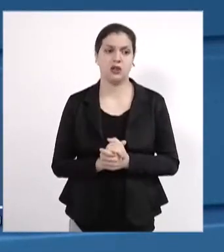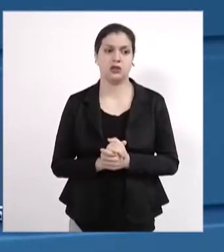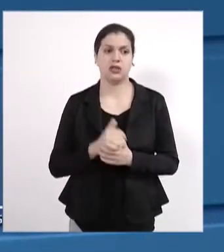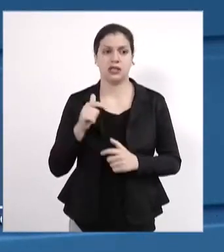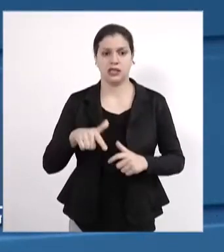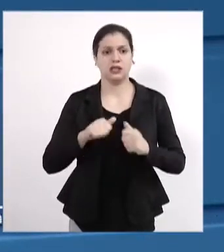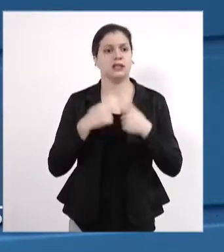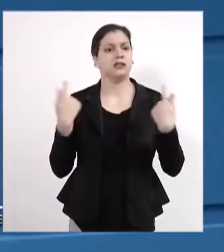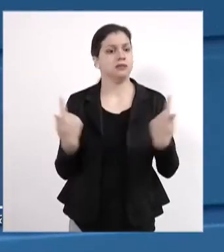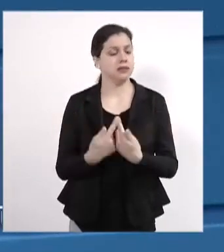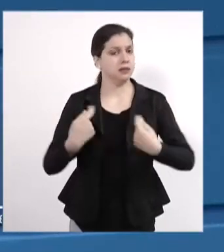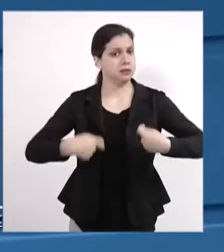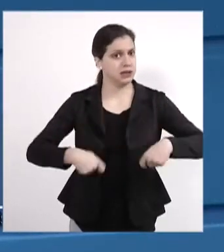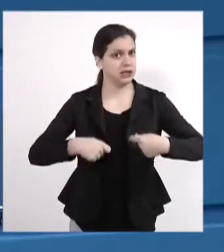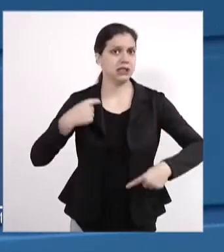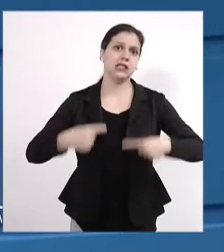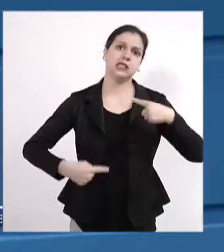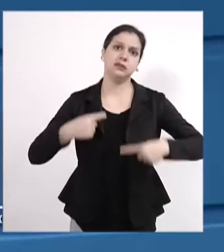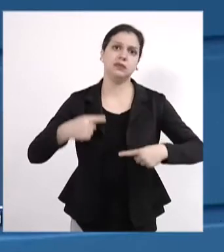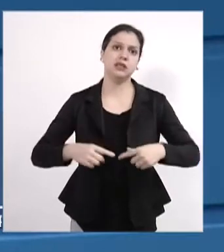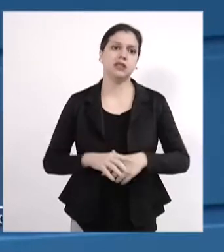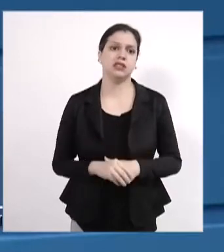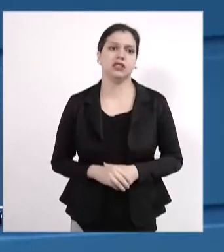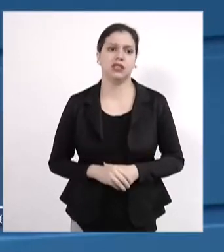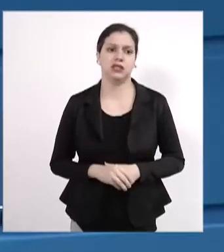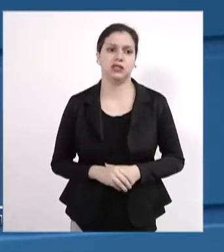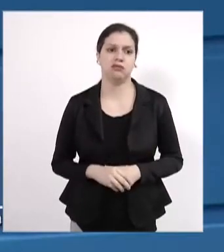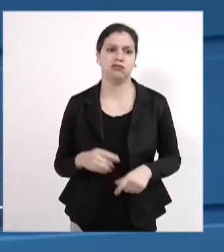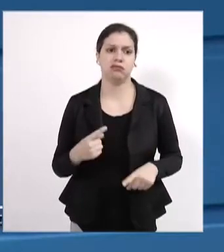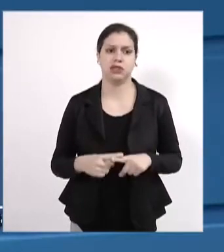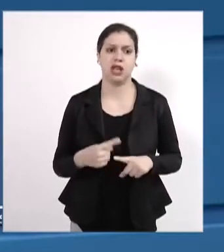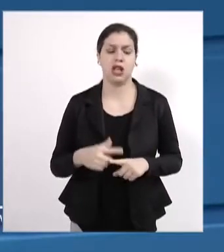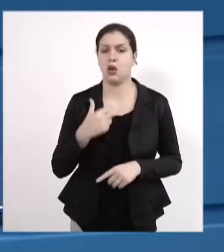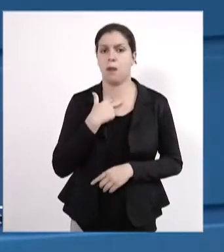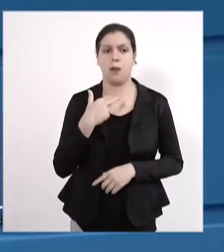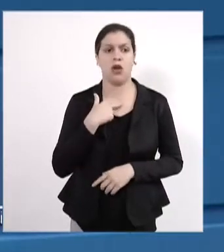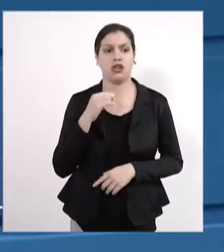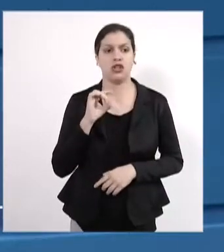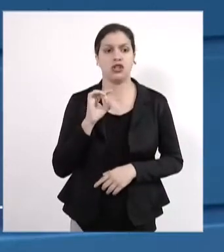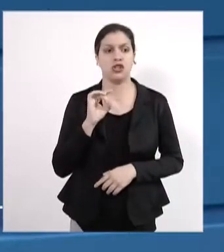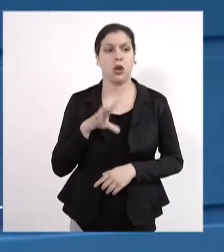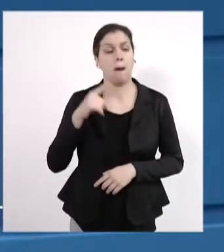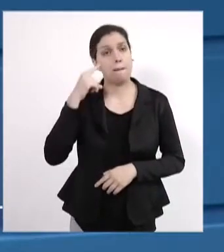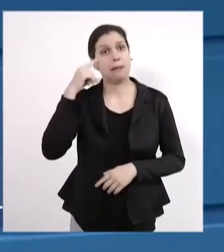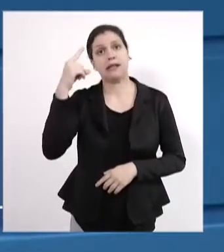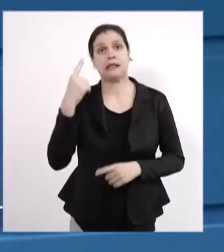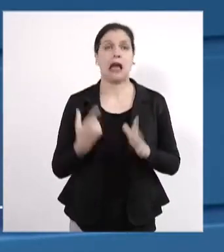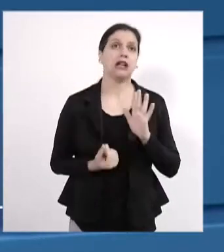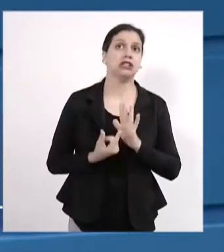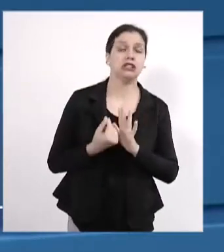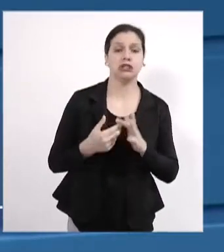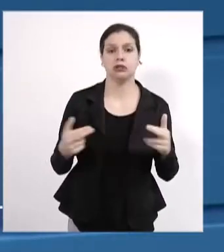tem que entrar nesse debate, pois não tem que ser levado só a parte financeira, não.